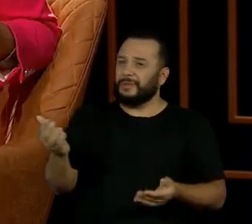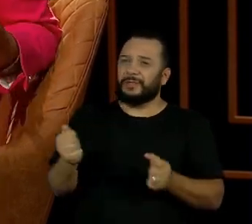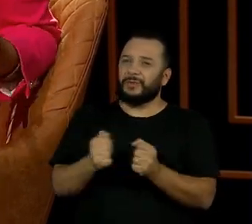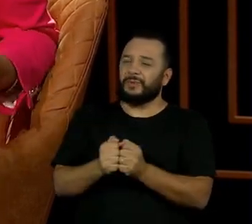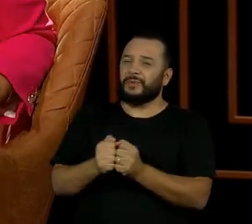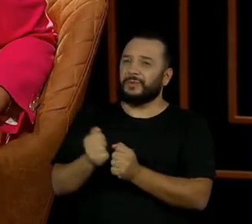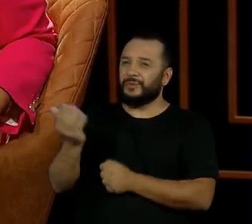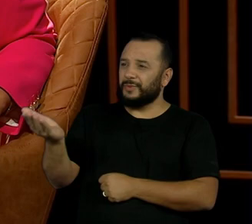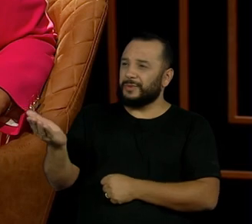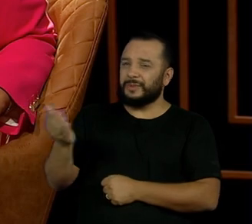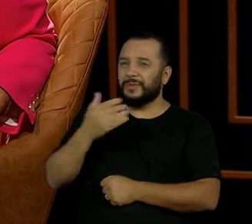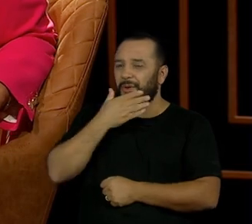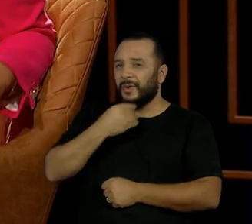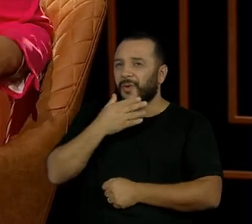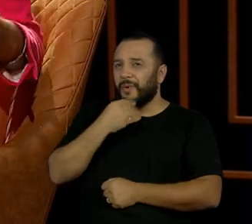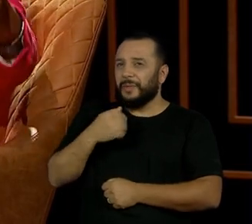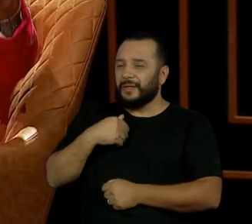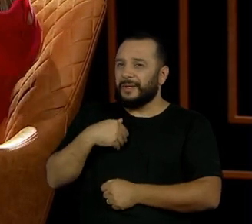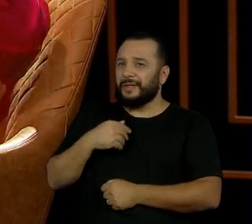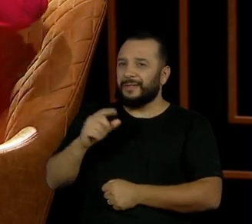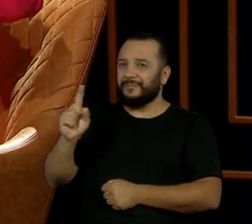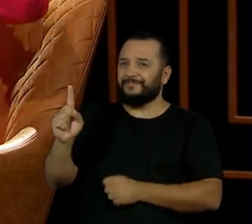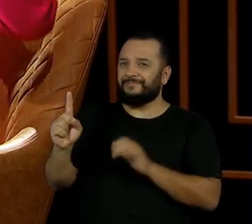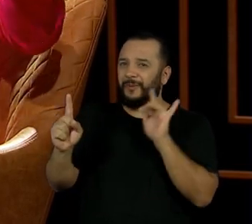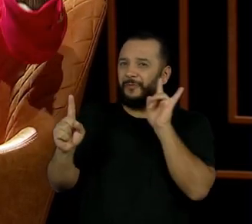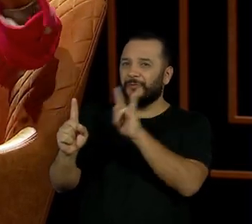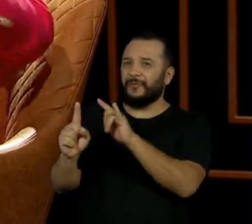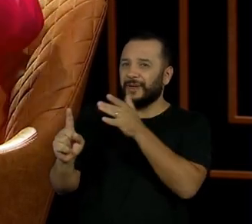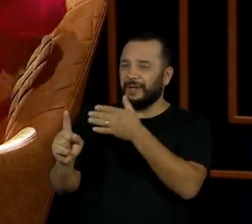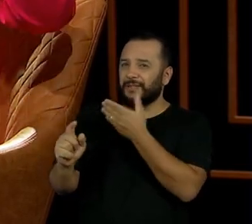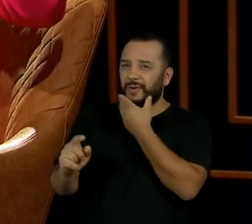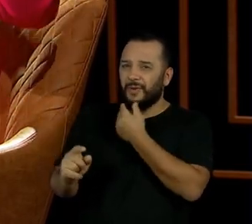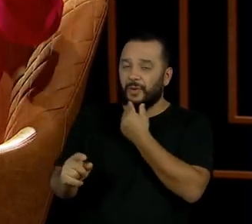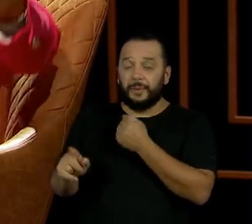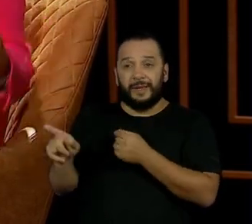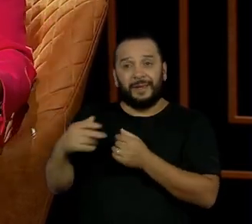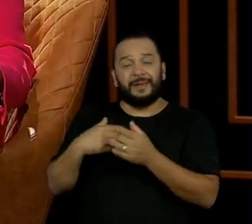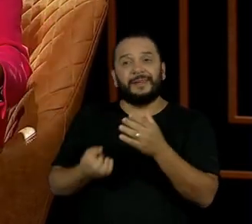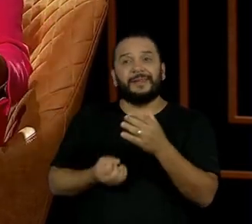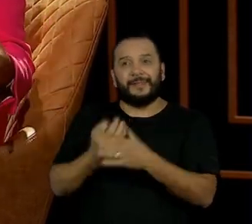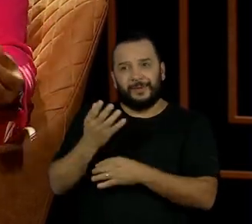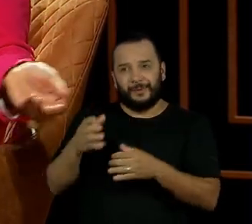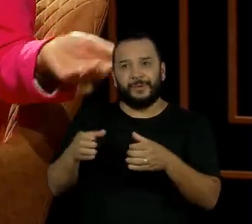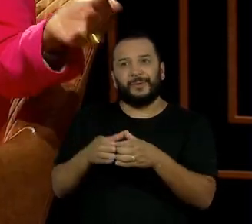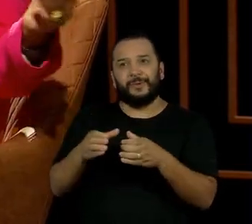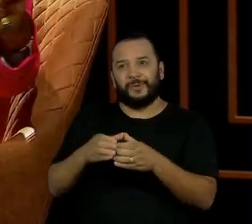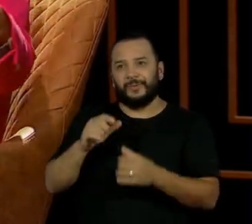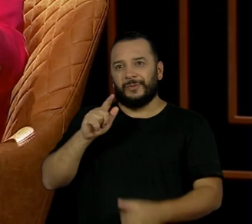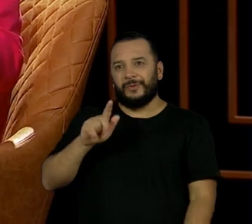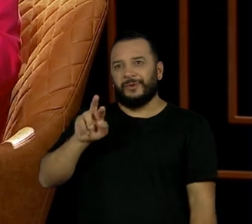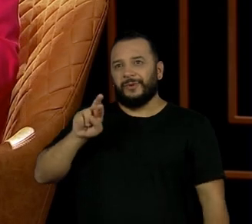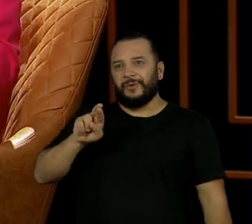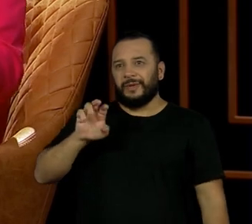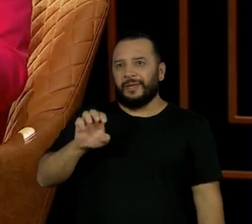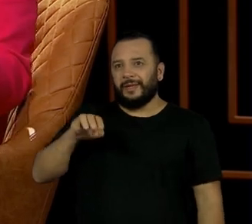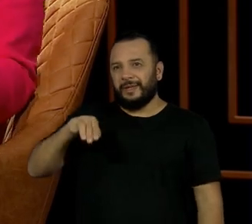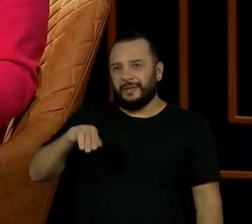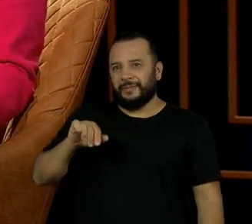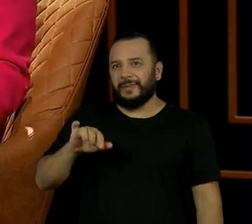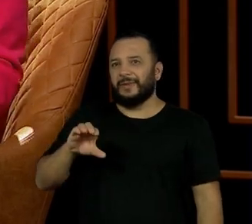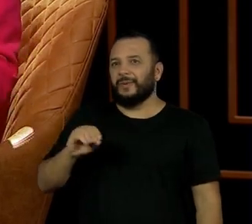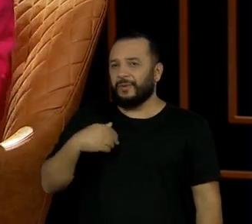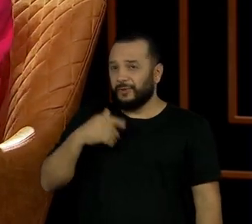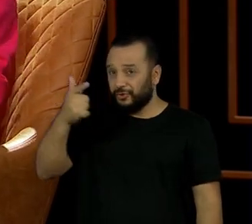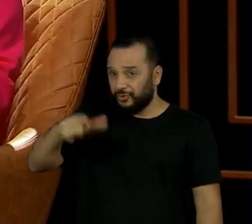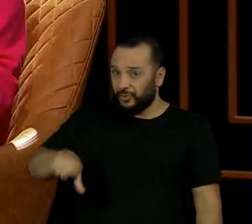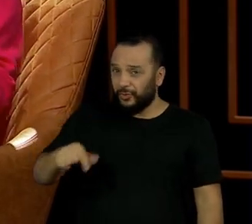que eu já era muito fã e aí um dia surge a oportunidade dele recriar o Grêmio e aí eu faço parte e